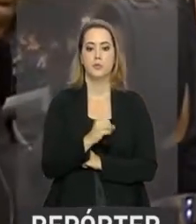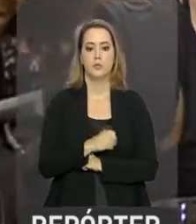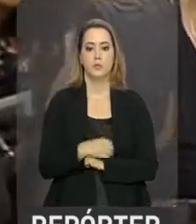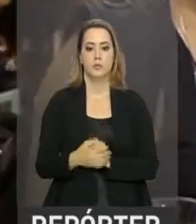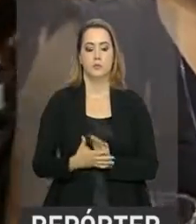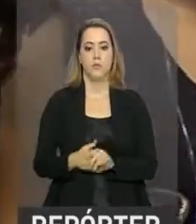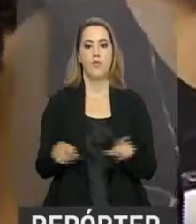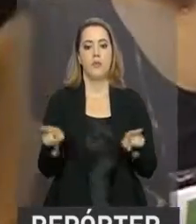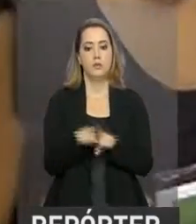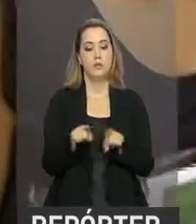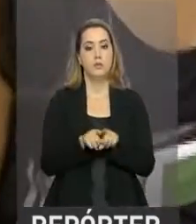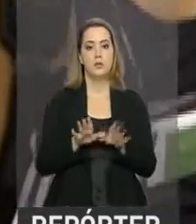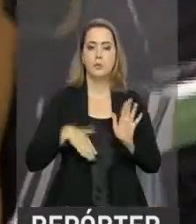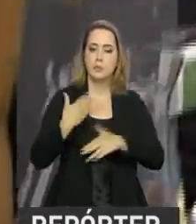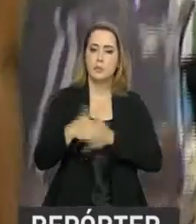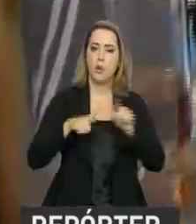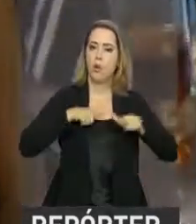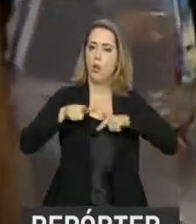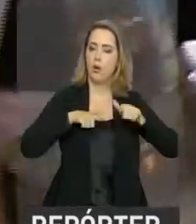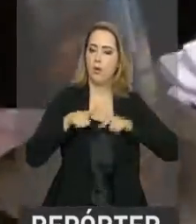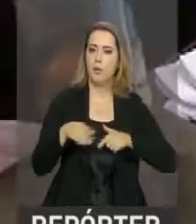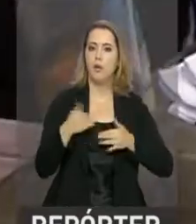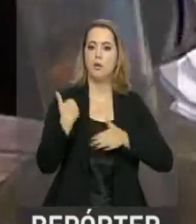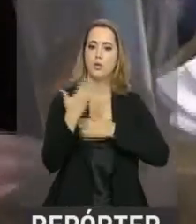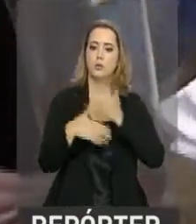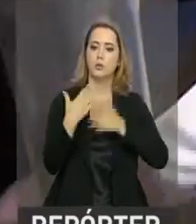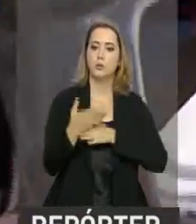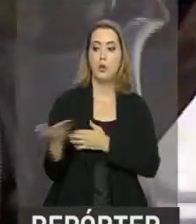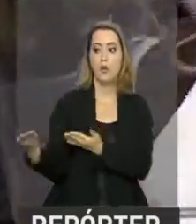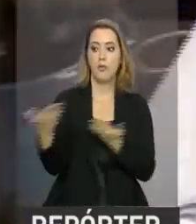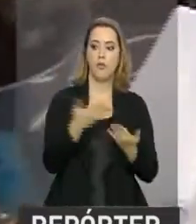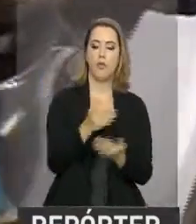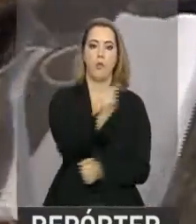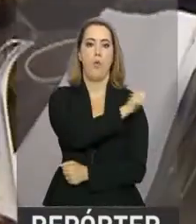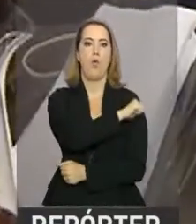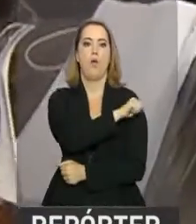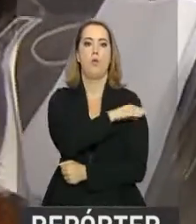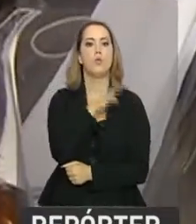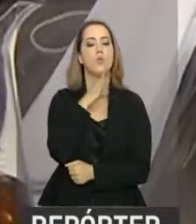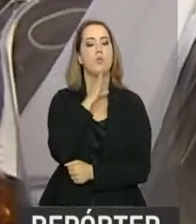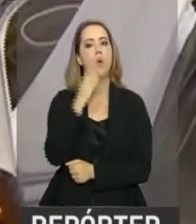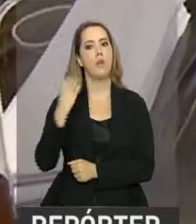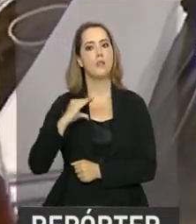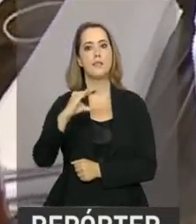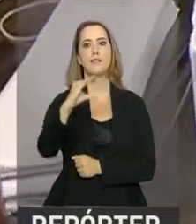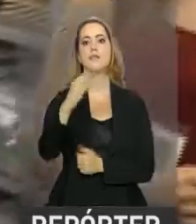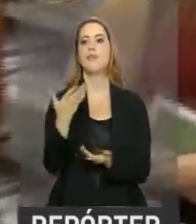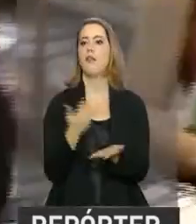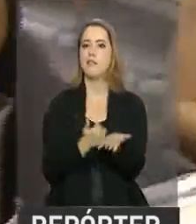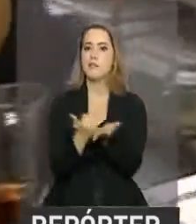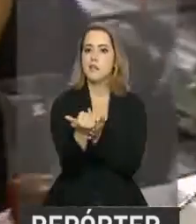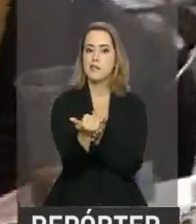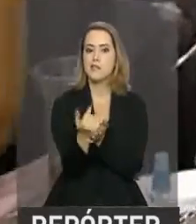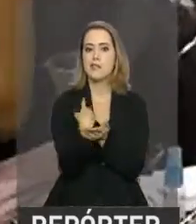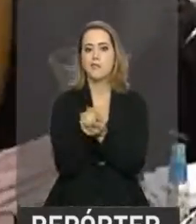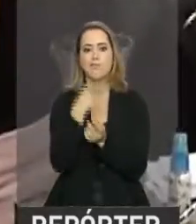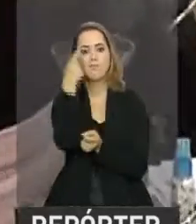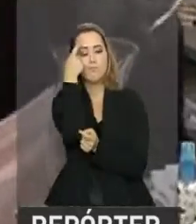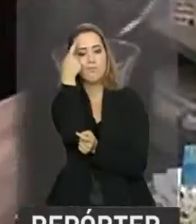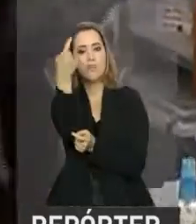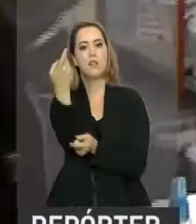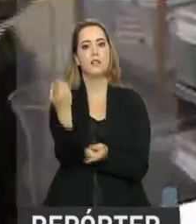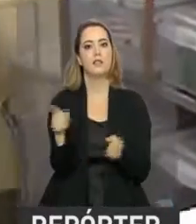tem que ser feito mesmo traz traz o aluno para perto da ciência desde cedo dá uma ideia pra eles como a